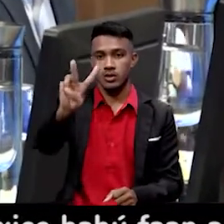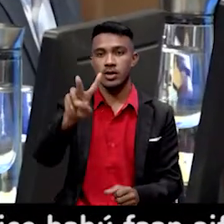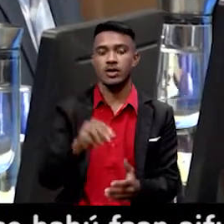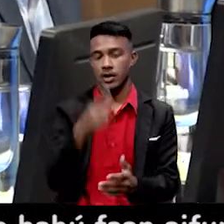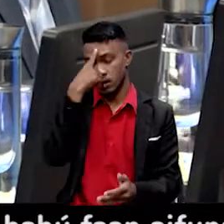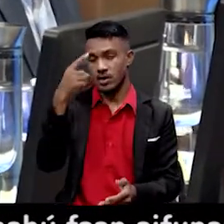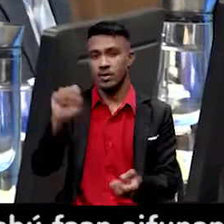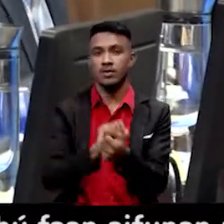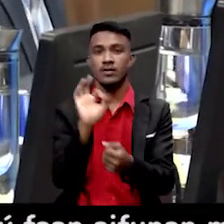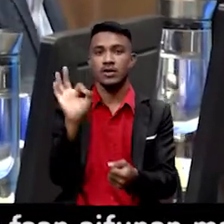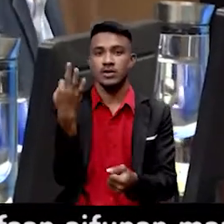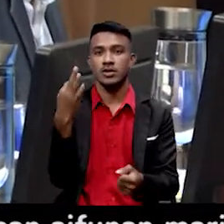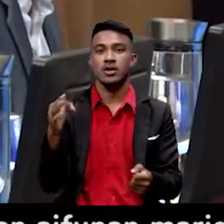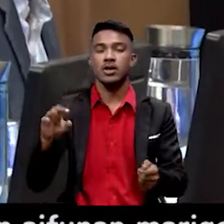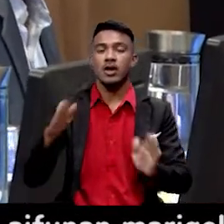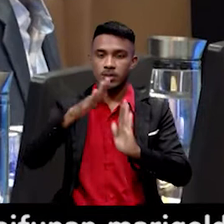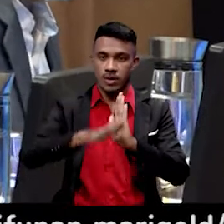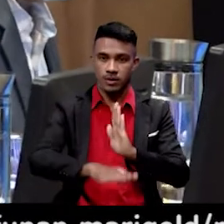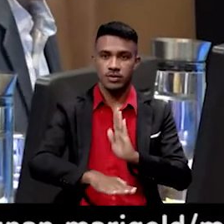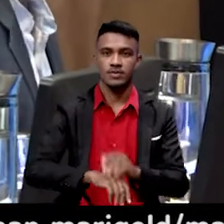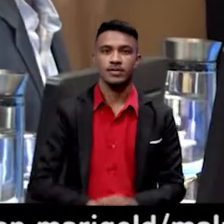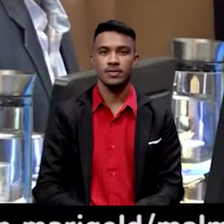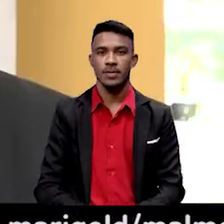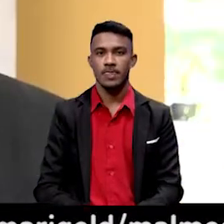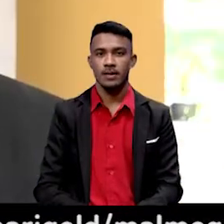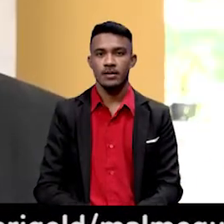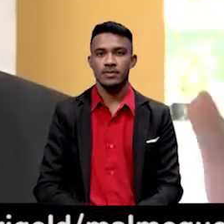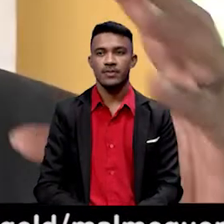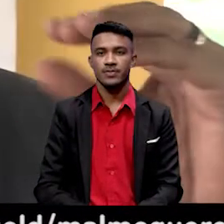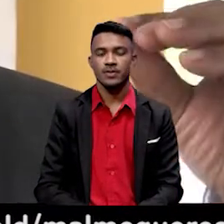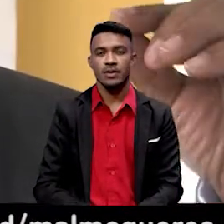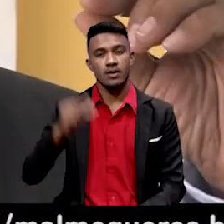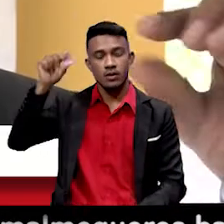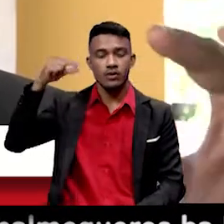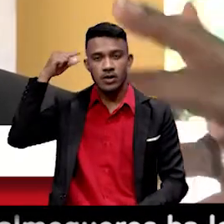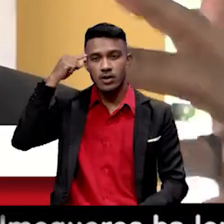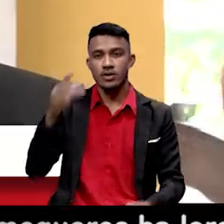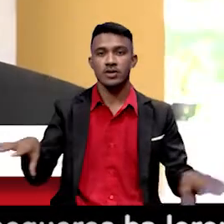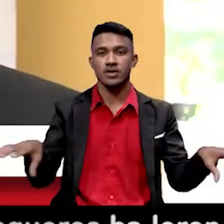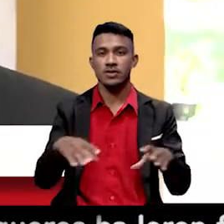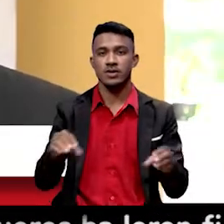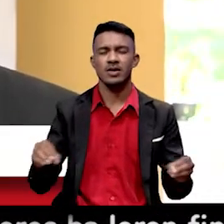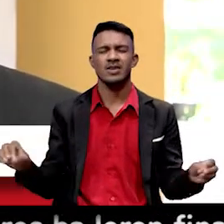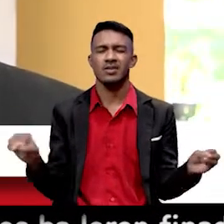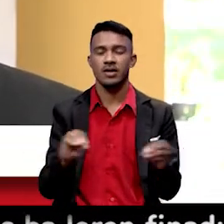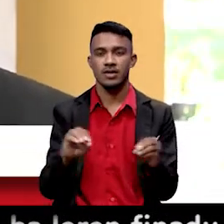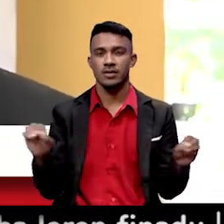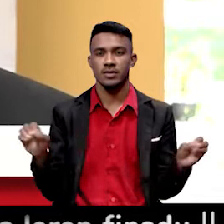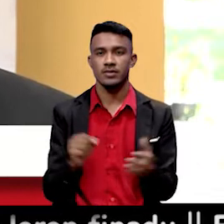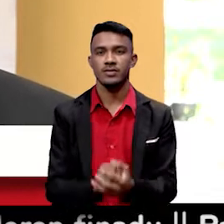também pandemia Covid, algo menos. Composição governo NIA, o Sen Ladum,